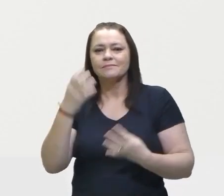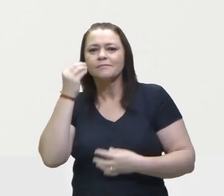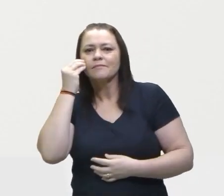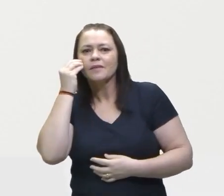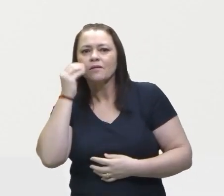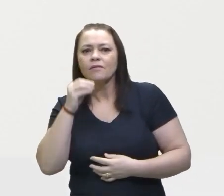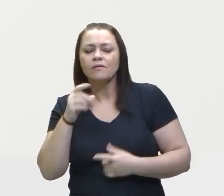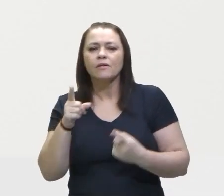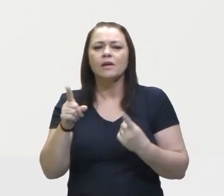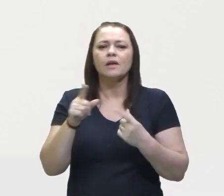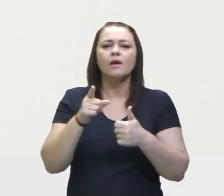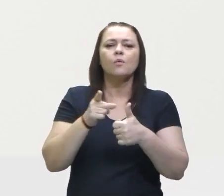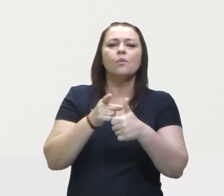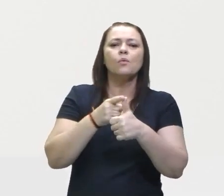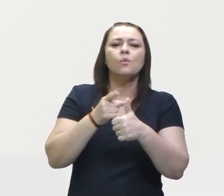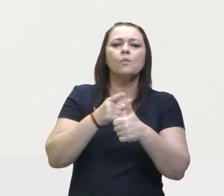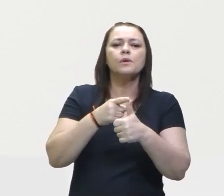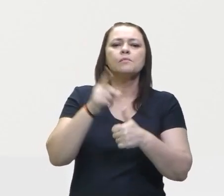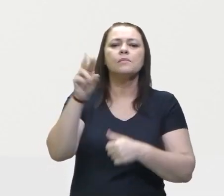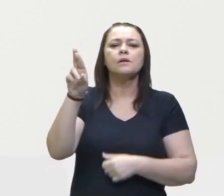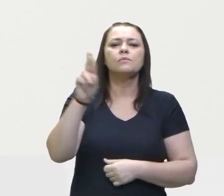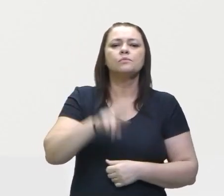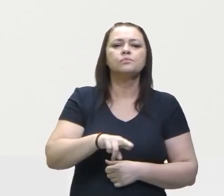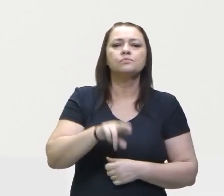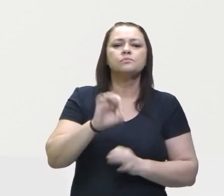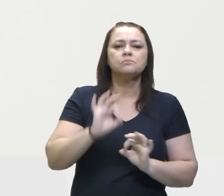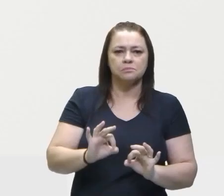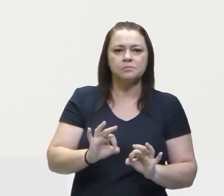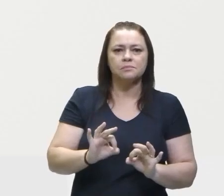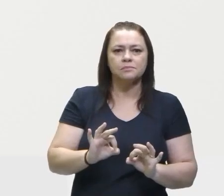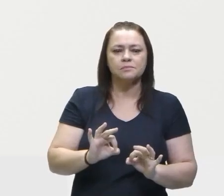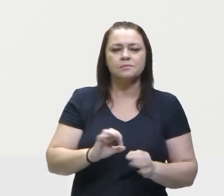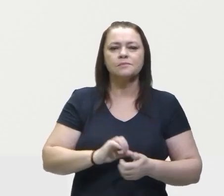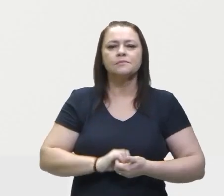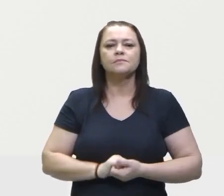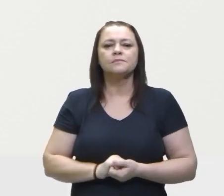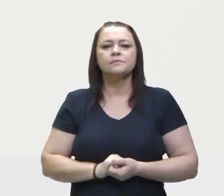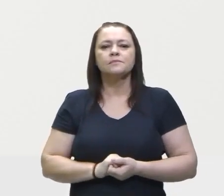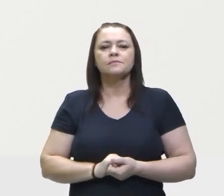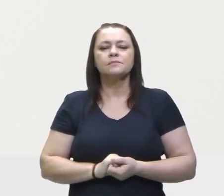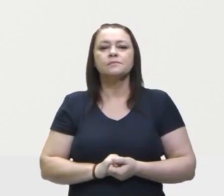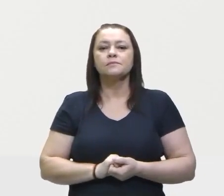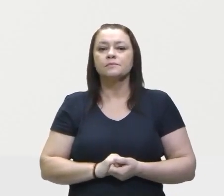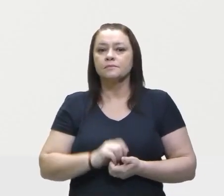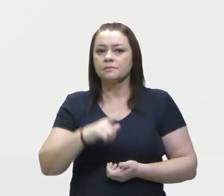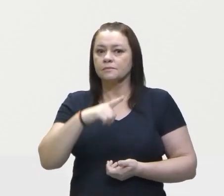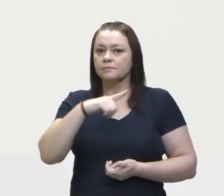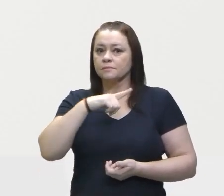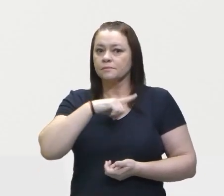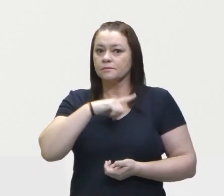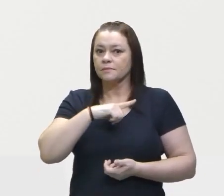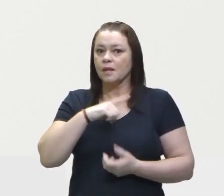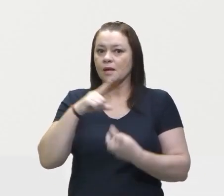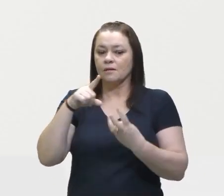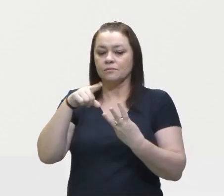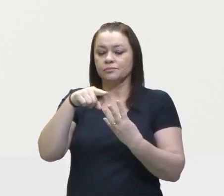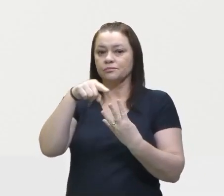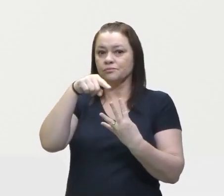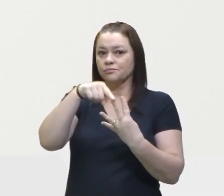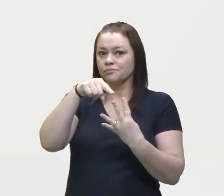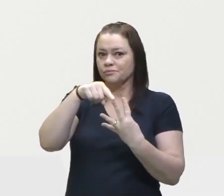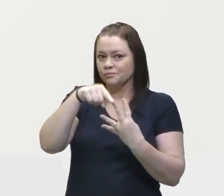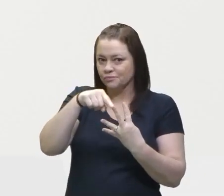esse primeiro horário você colocou os ponteiros direitinho nele. Tem o segundo horário, vamos